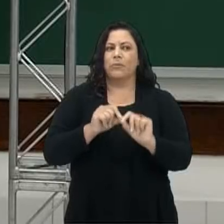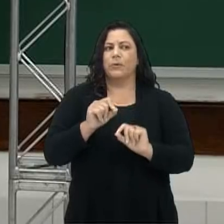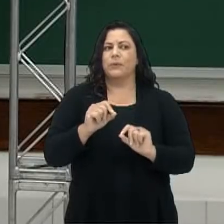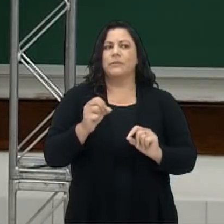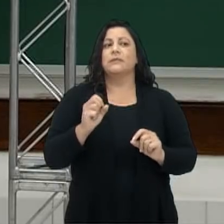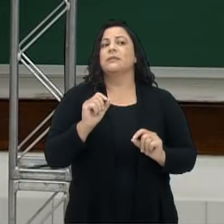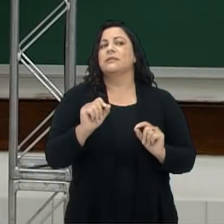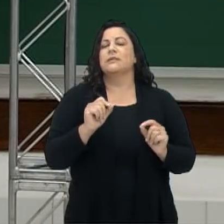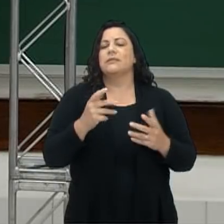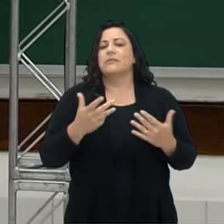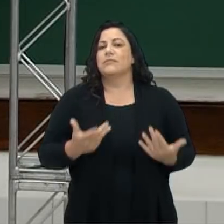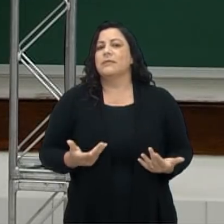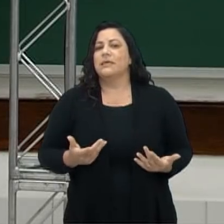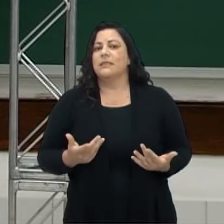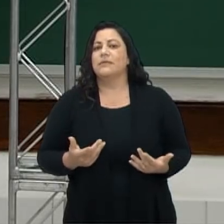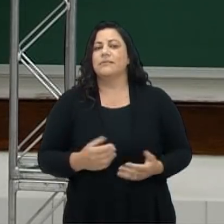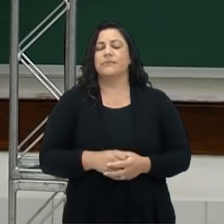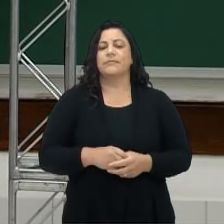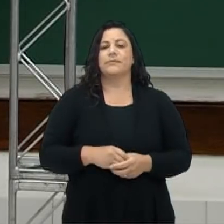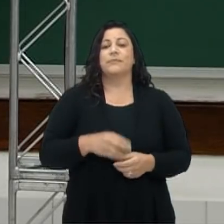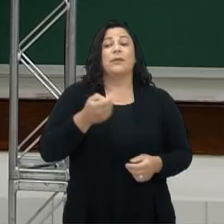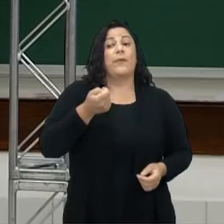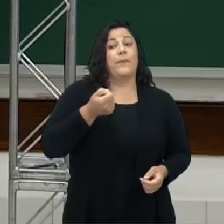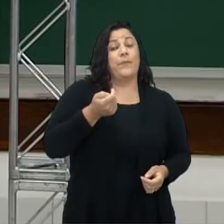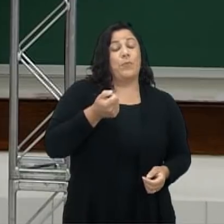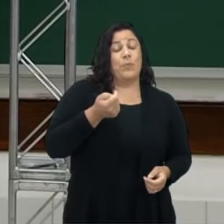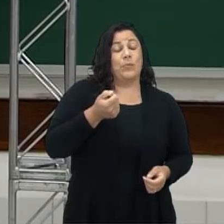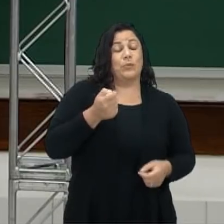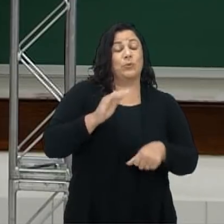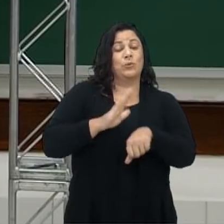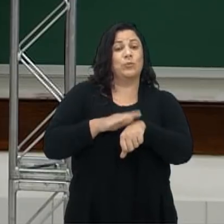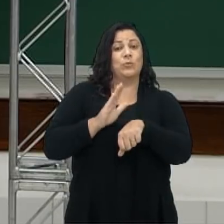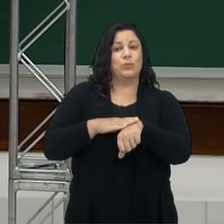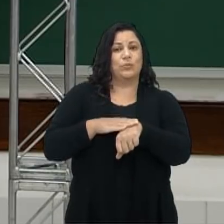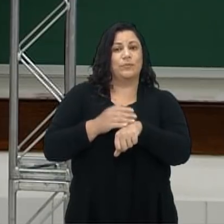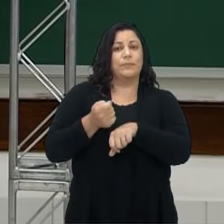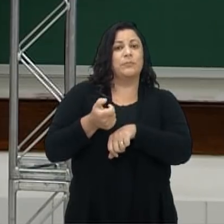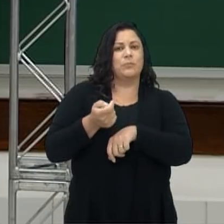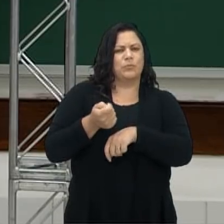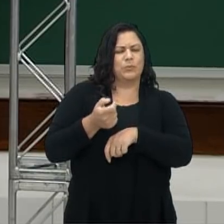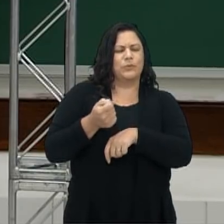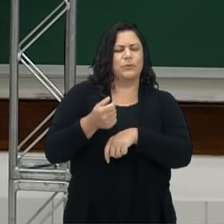o pouco tempo, tá? Essa cor representa